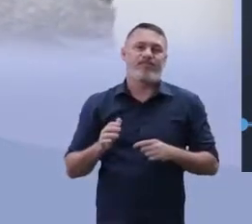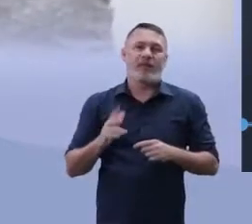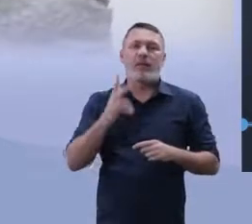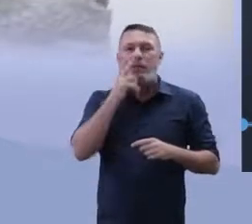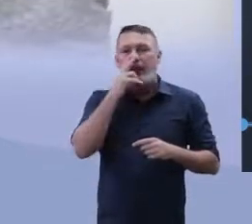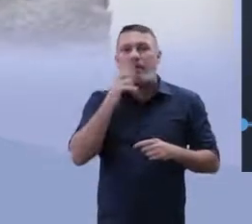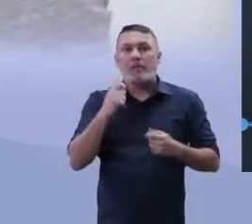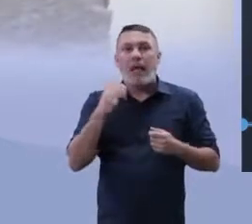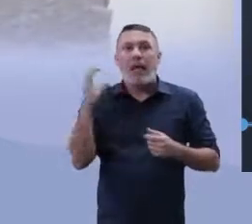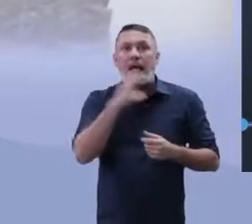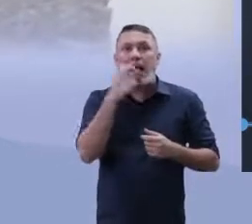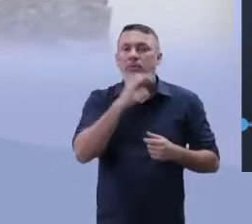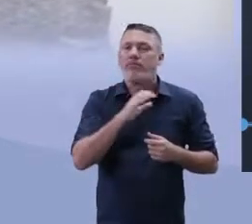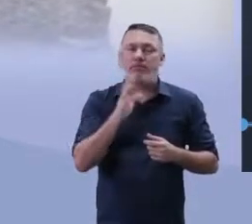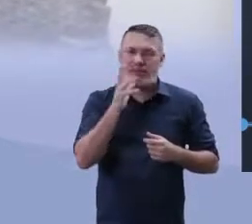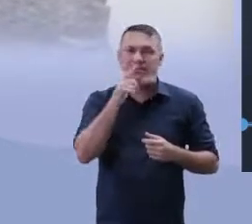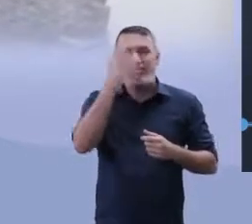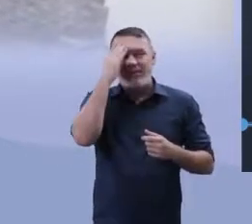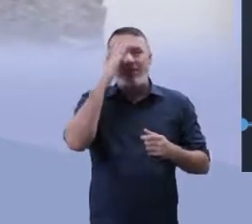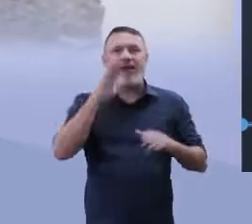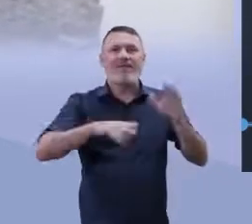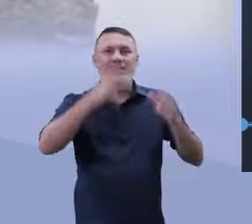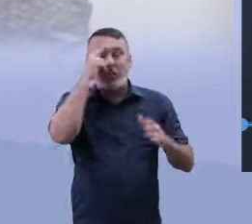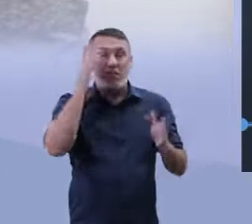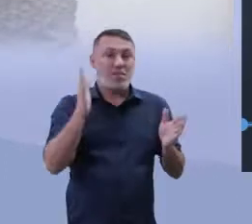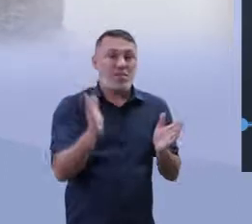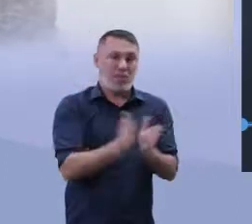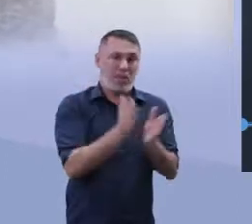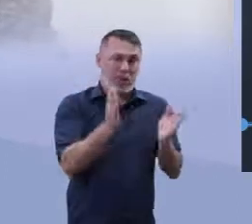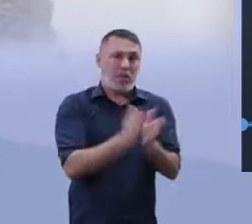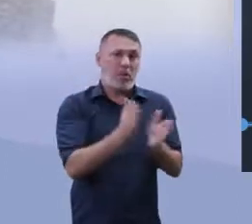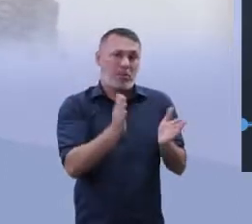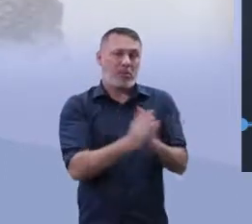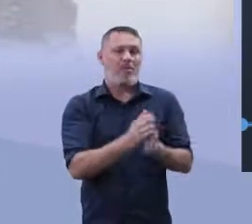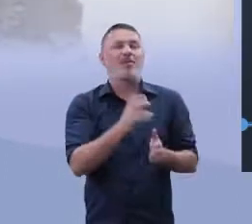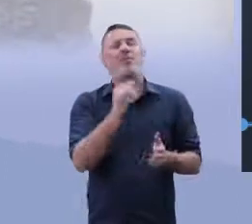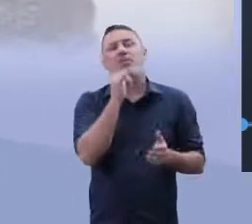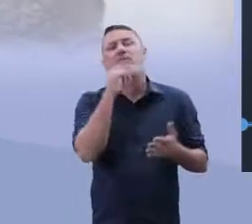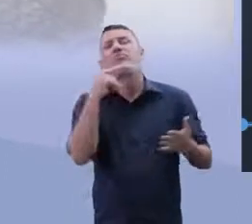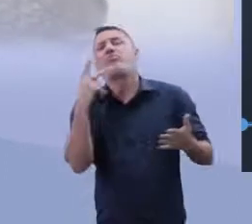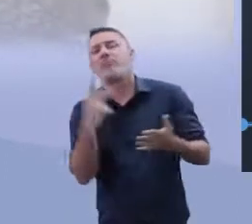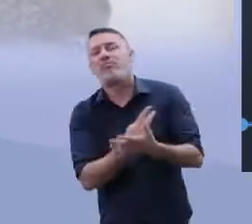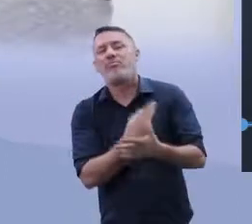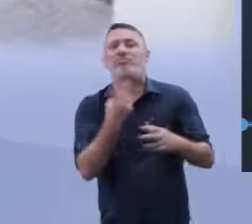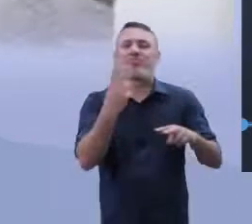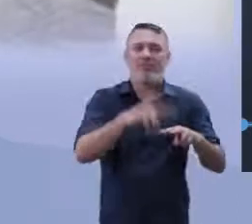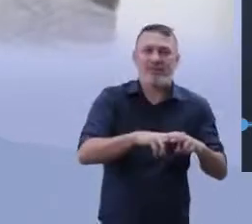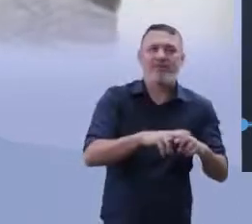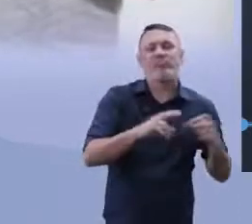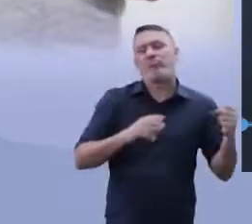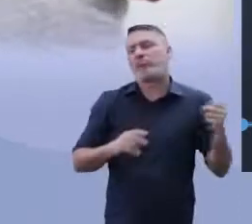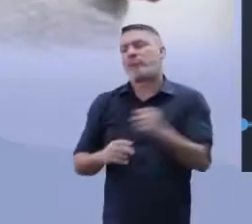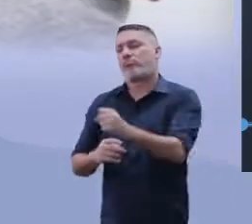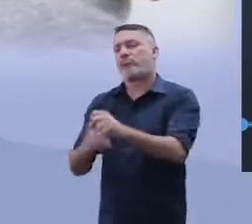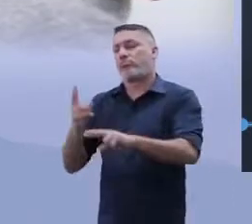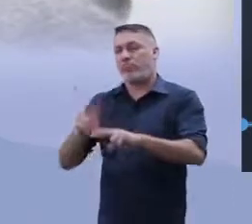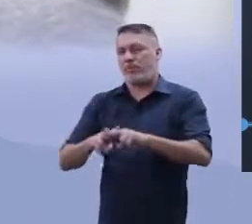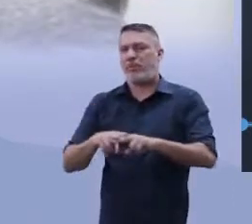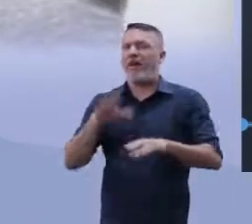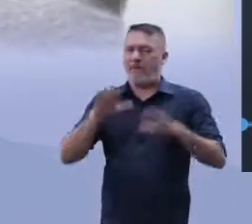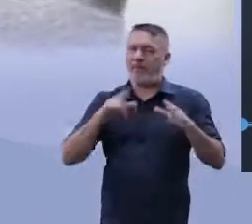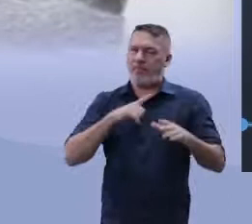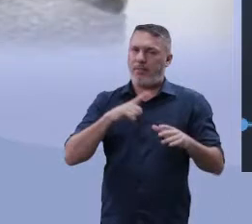eficiência e rápida para presos de baixa renda. Vocês percebem que às vezes o cara, né, o sujeito praticou um crime, mas é um sujeito que